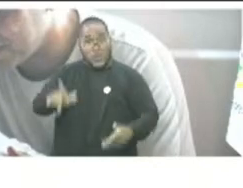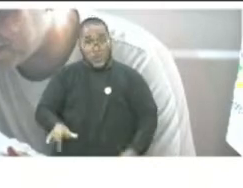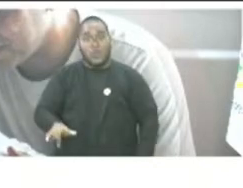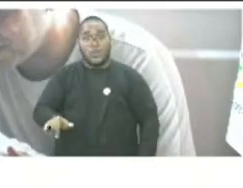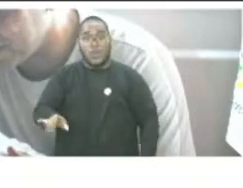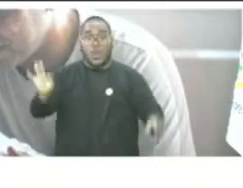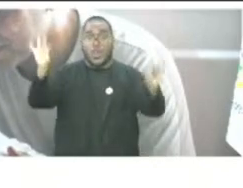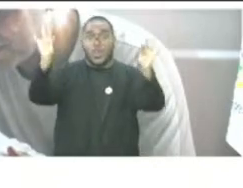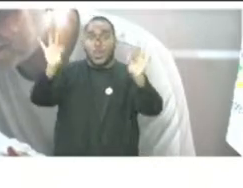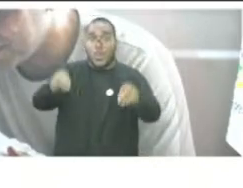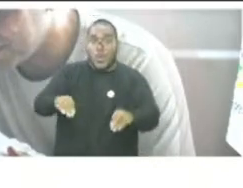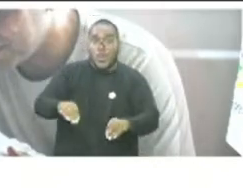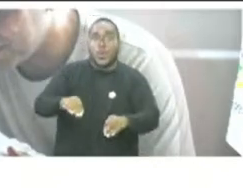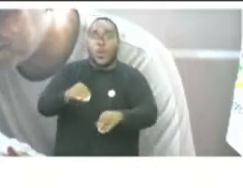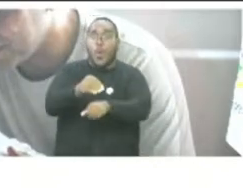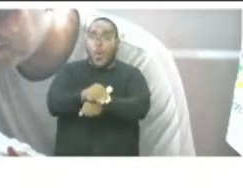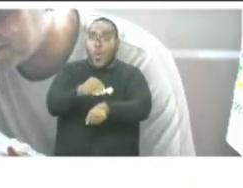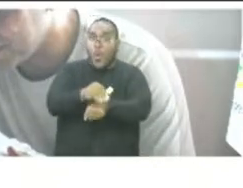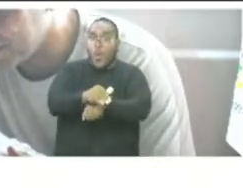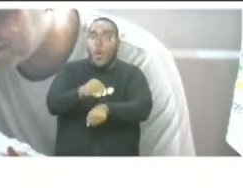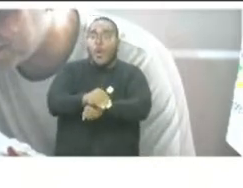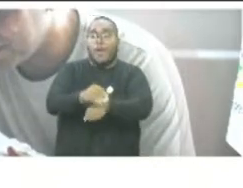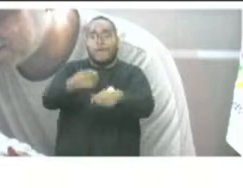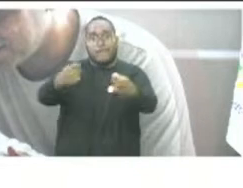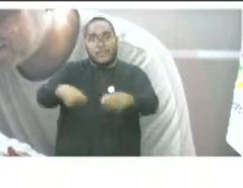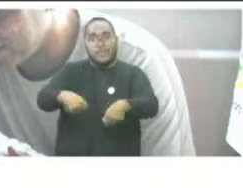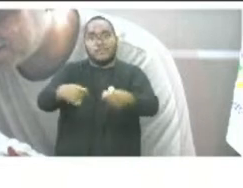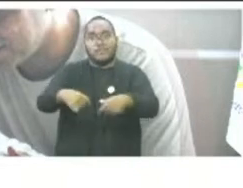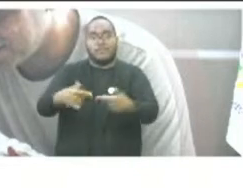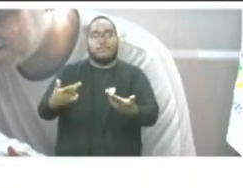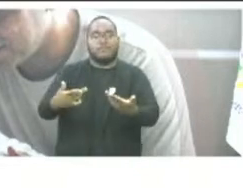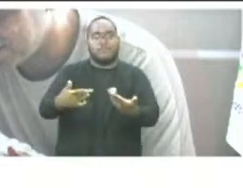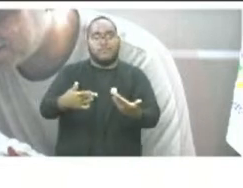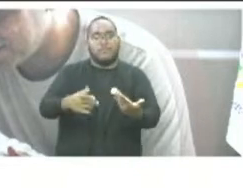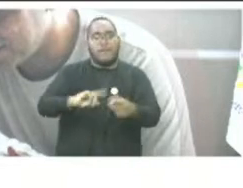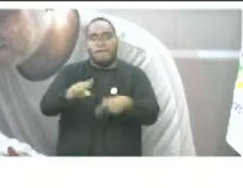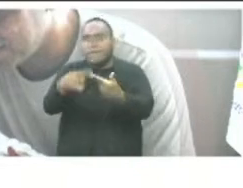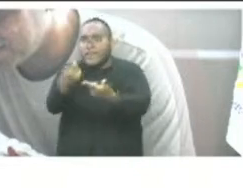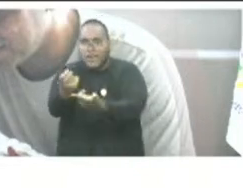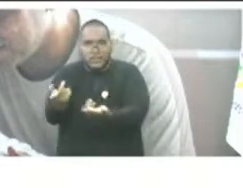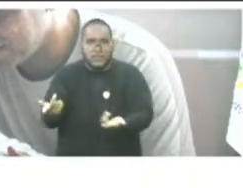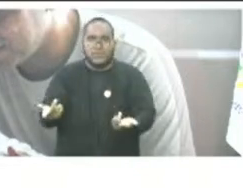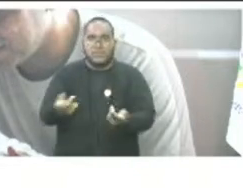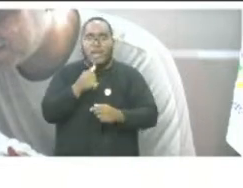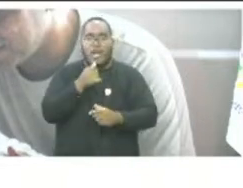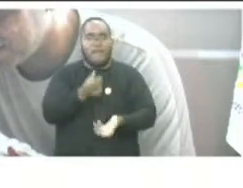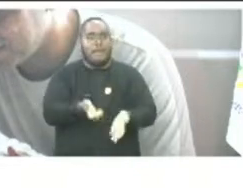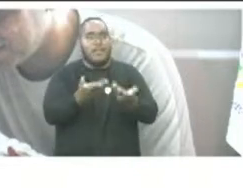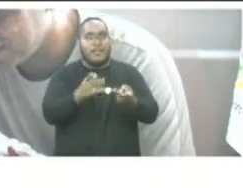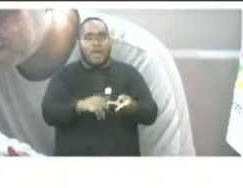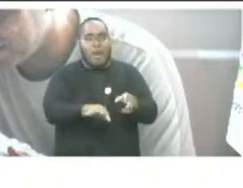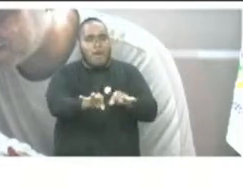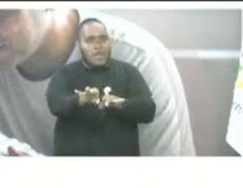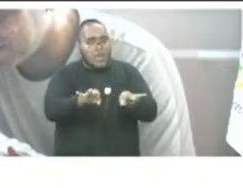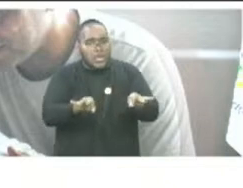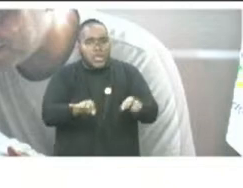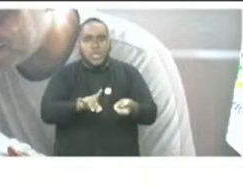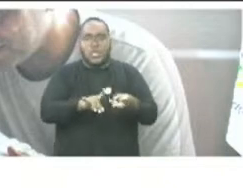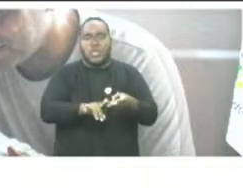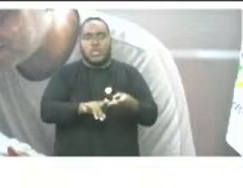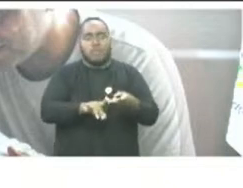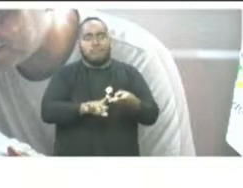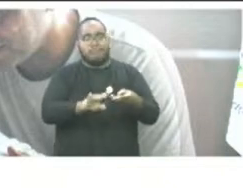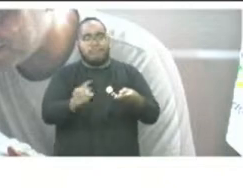os cuidados devem ser adiados. Pesar, medir não é importante, não vai fazer diferença se